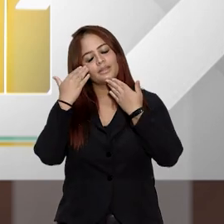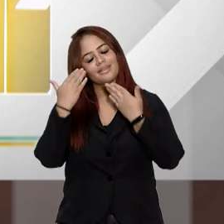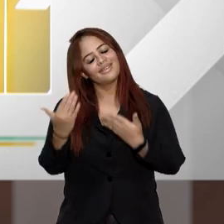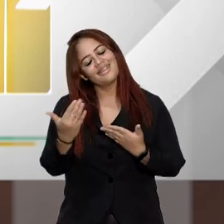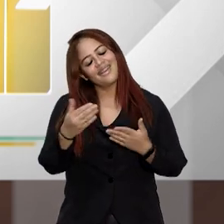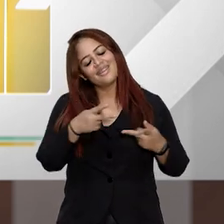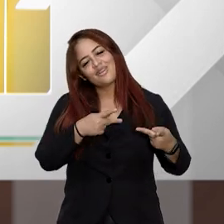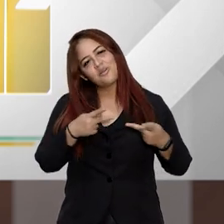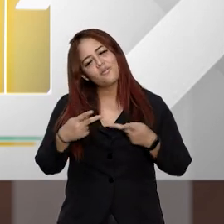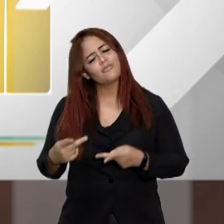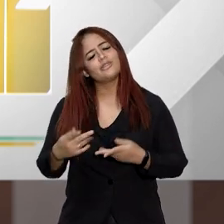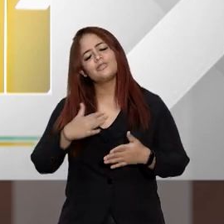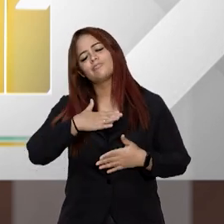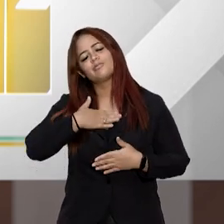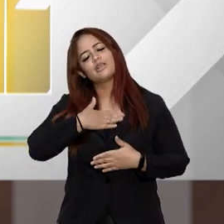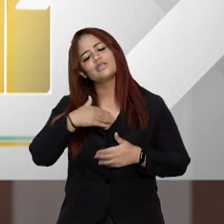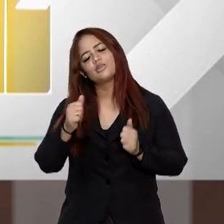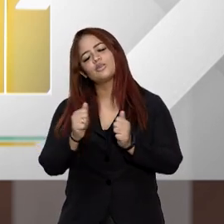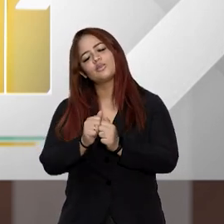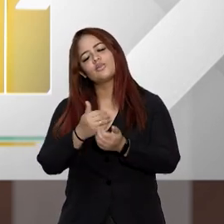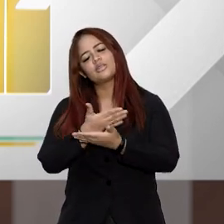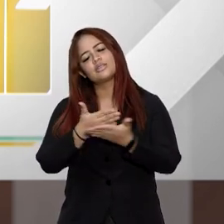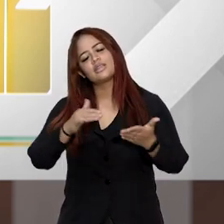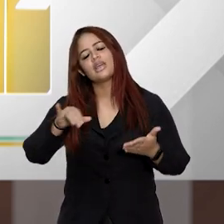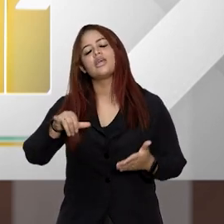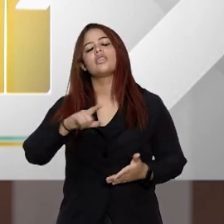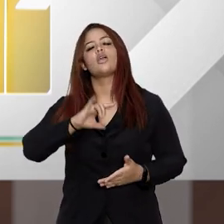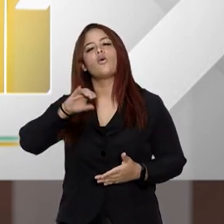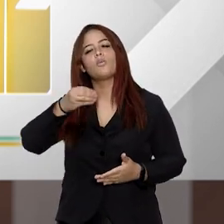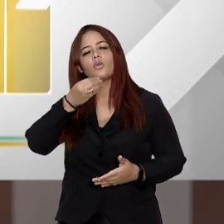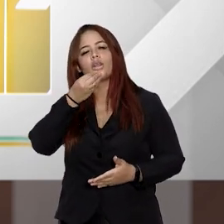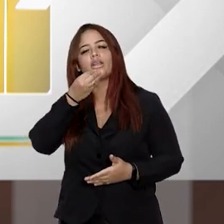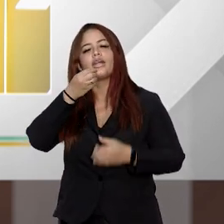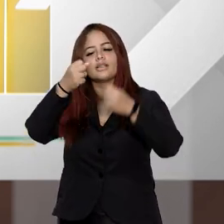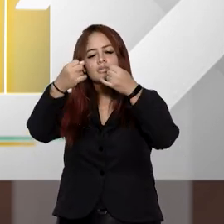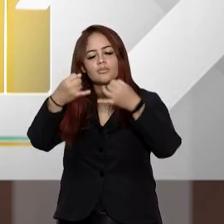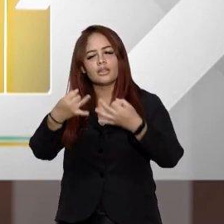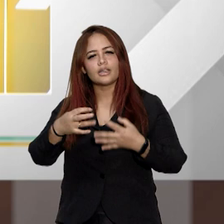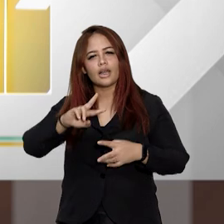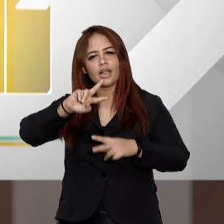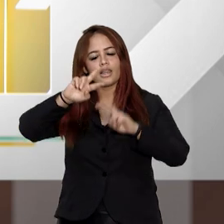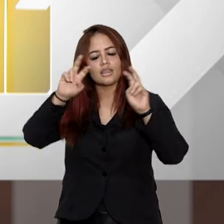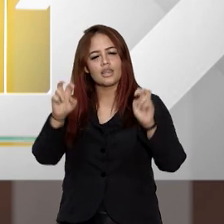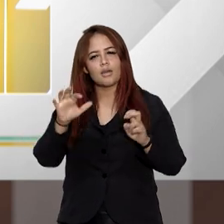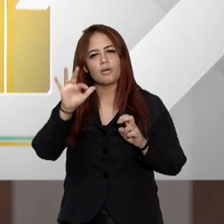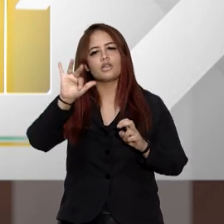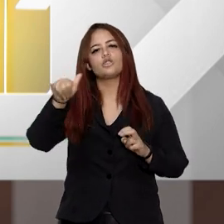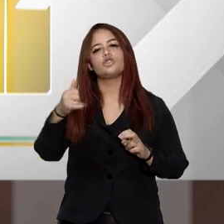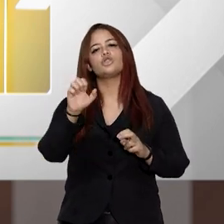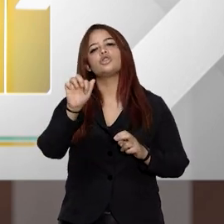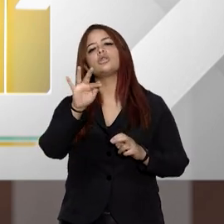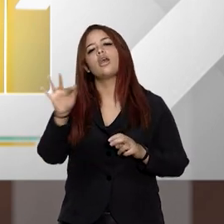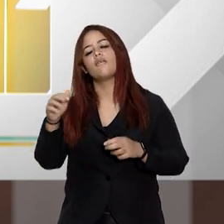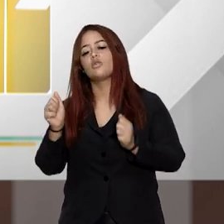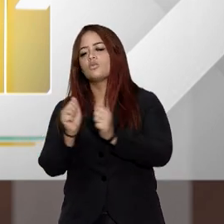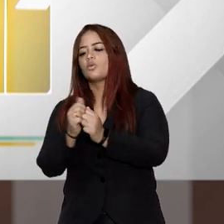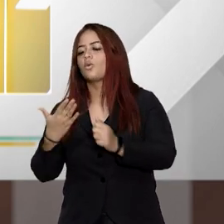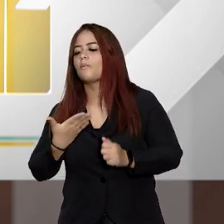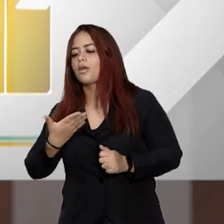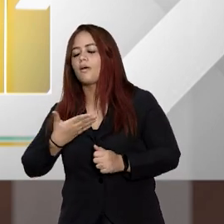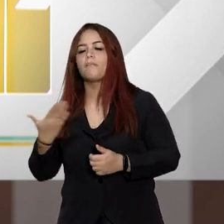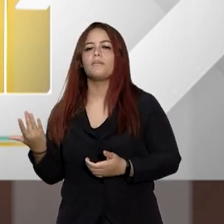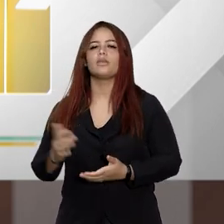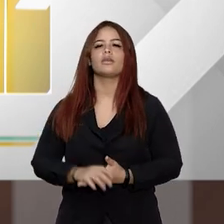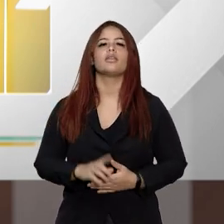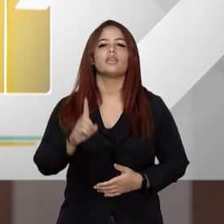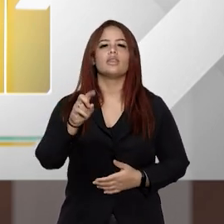Muito obrigado pelo convite, é realmente um prazer estar aqui, tendo a oportunidade de falar a respeito dos Juizados Especiais Federais, ao lado também da minha querida colega e